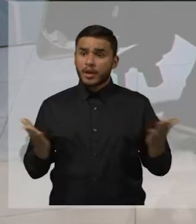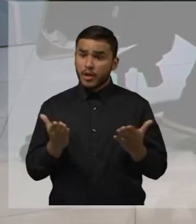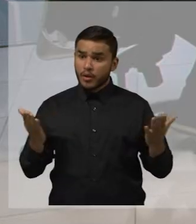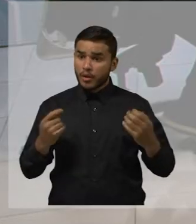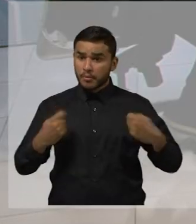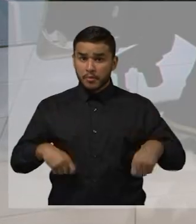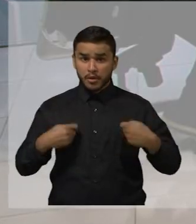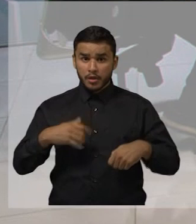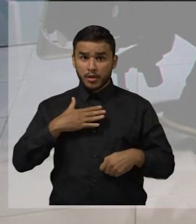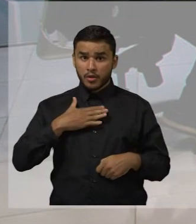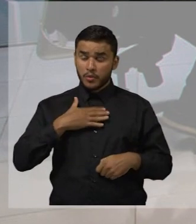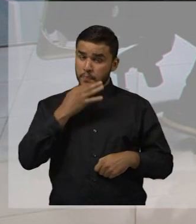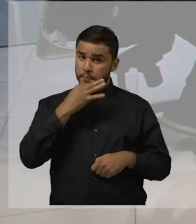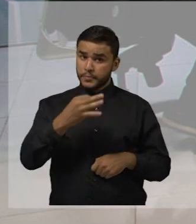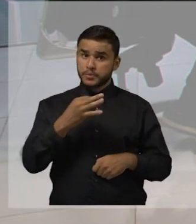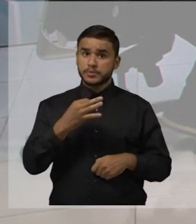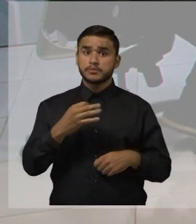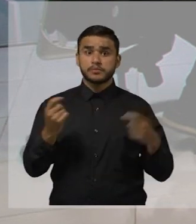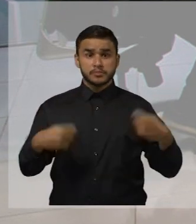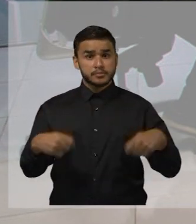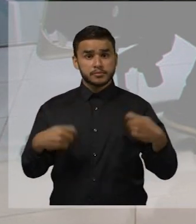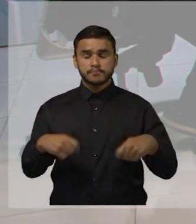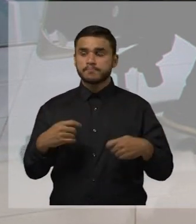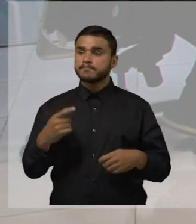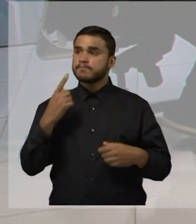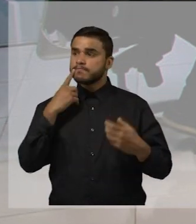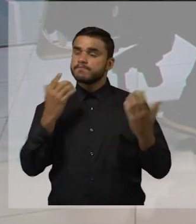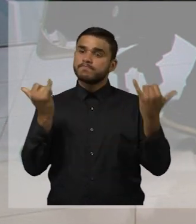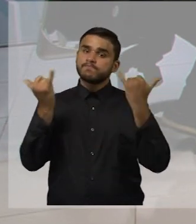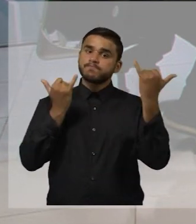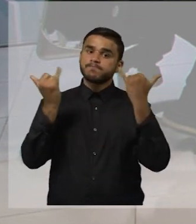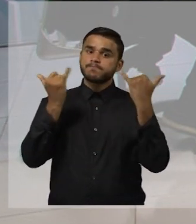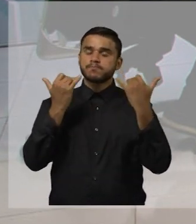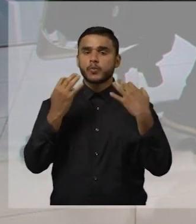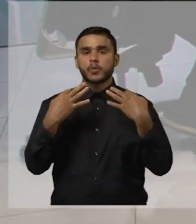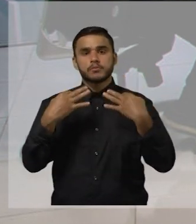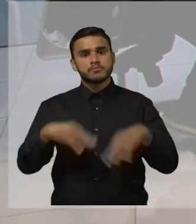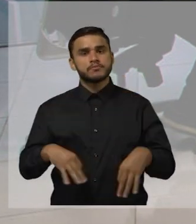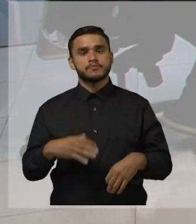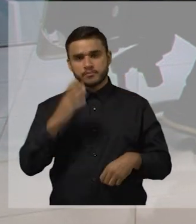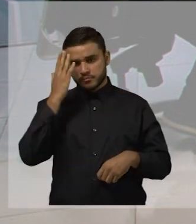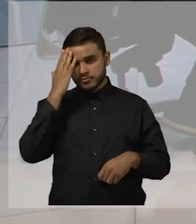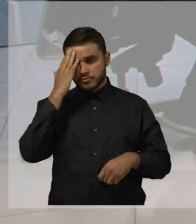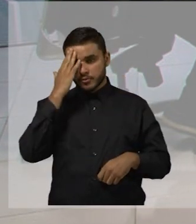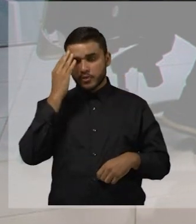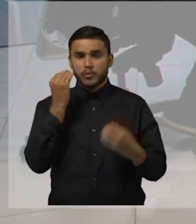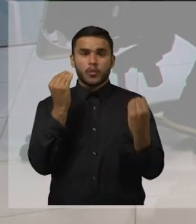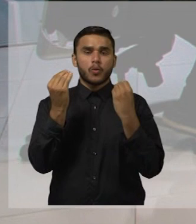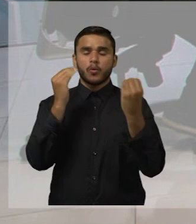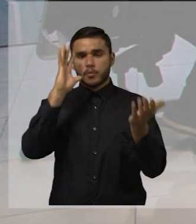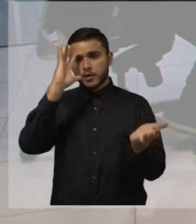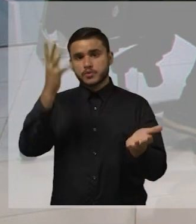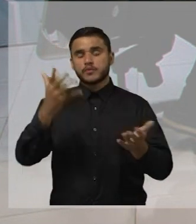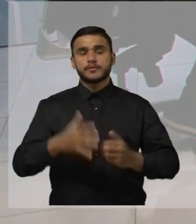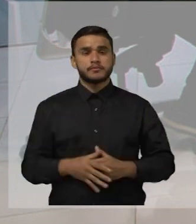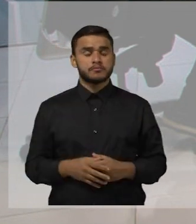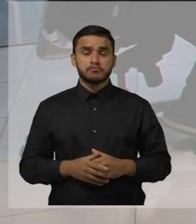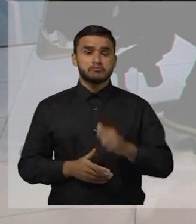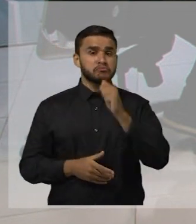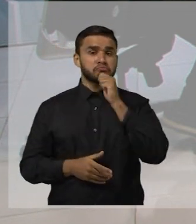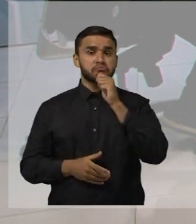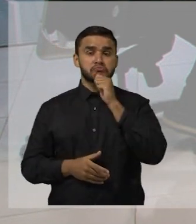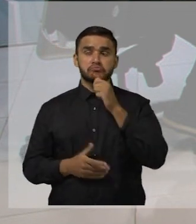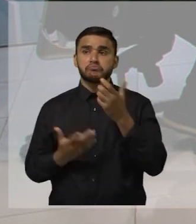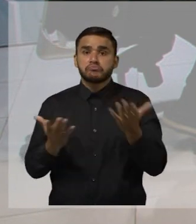contexto que eu, pelo menos particularmente, ainda preciso de mais informações para ver de que maneira que